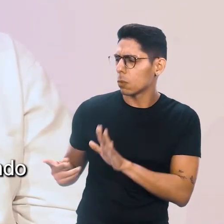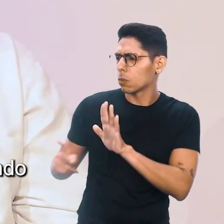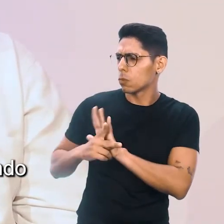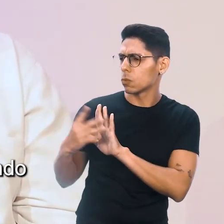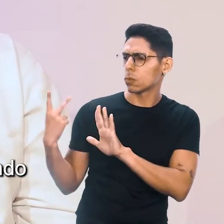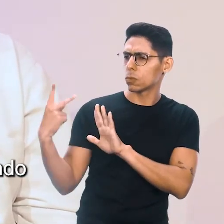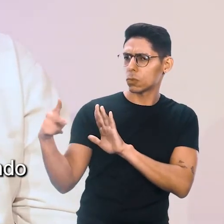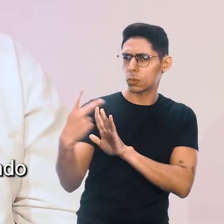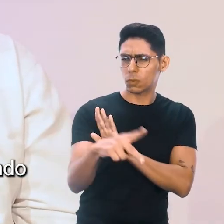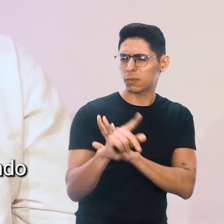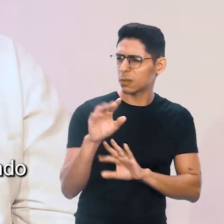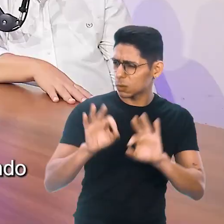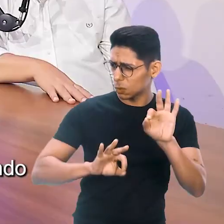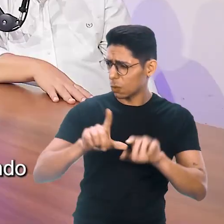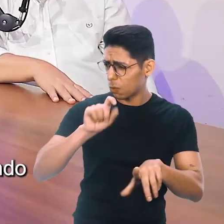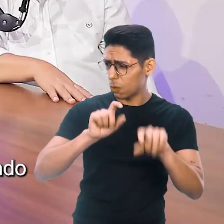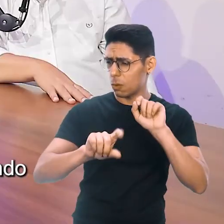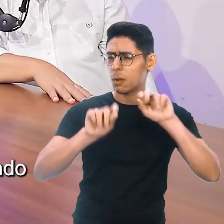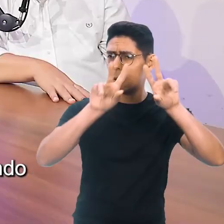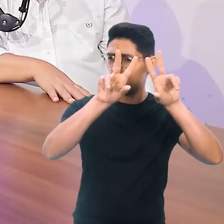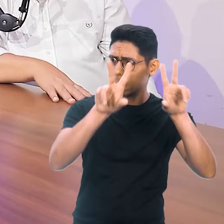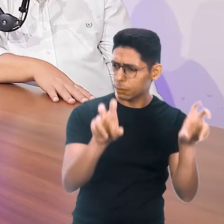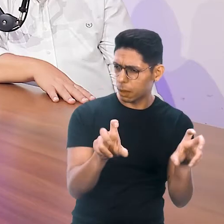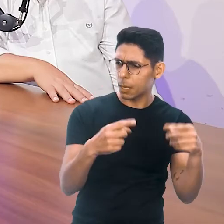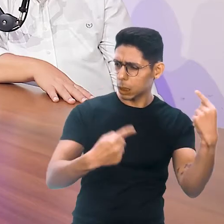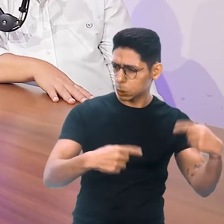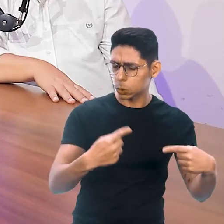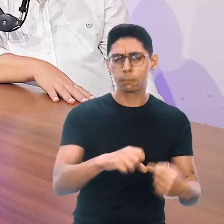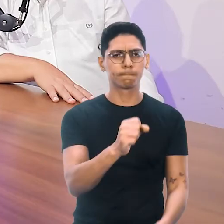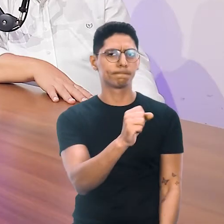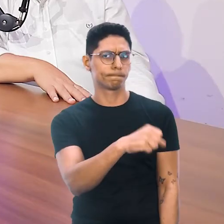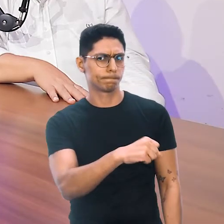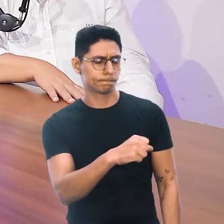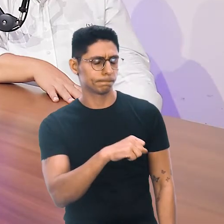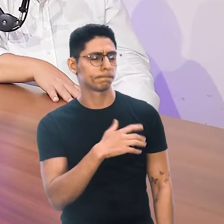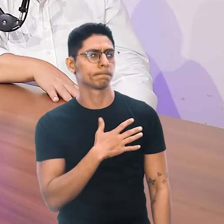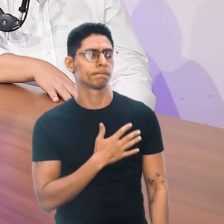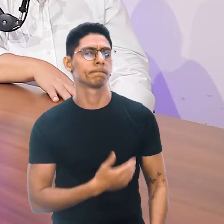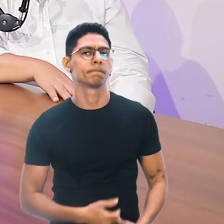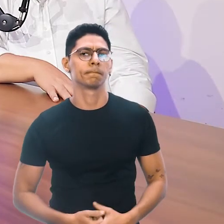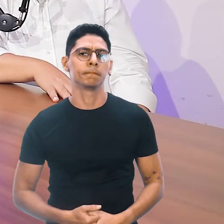o tema que ia tratar? Isso. Era na verdade,